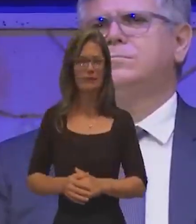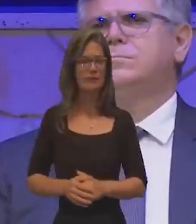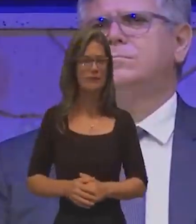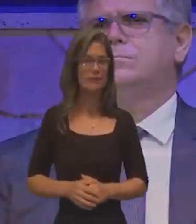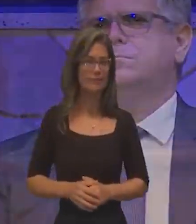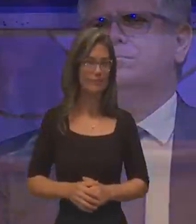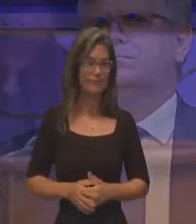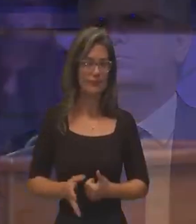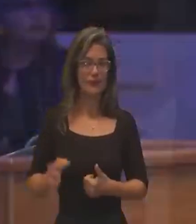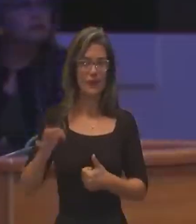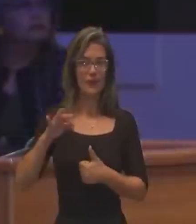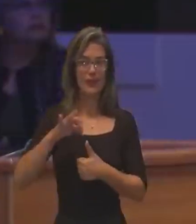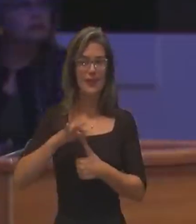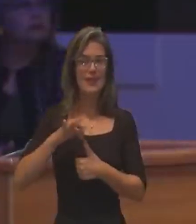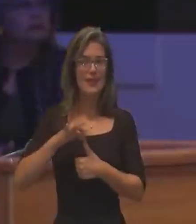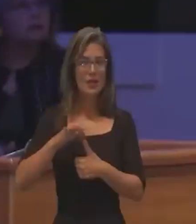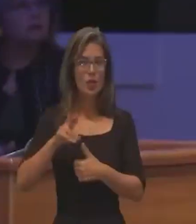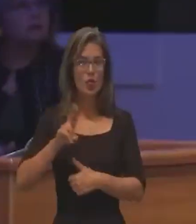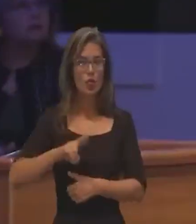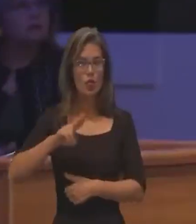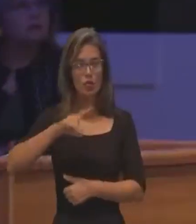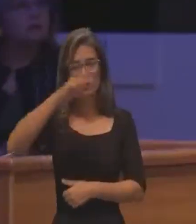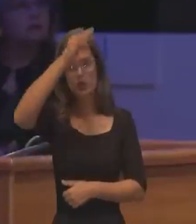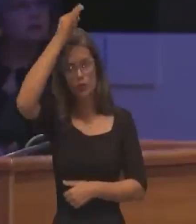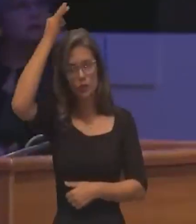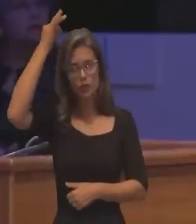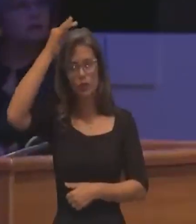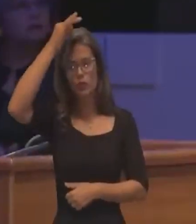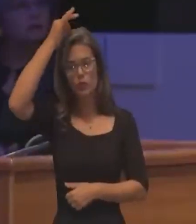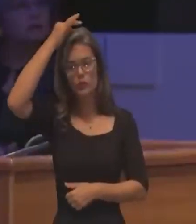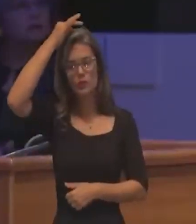Cristo, guarde isso, por meio do seu Espírito,